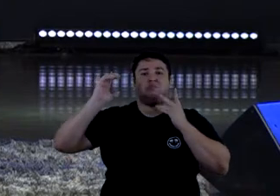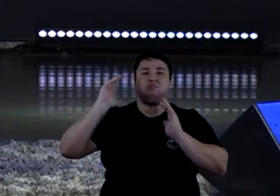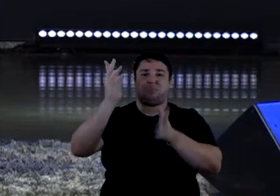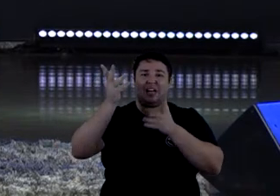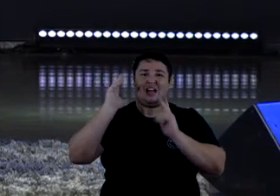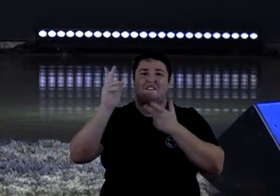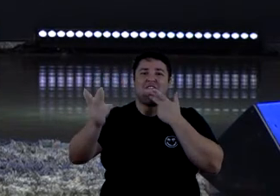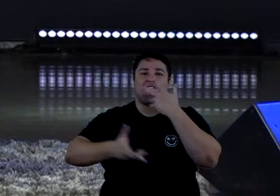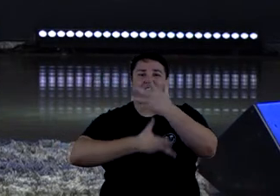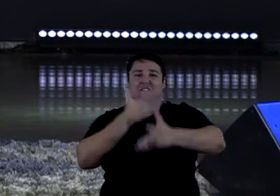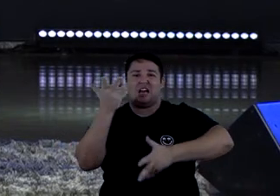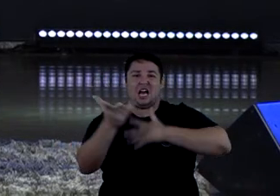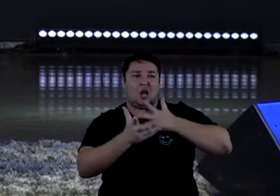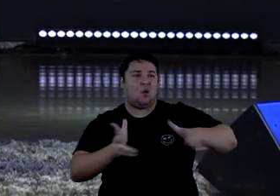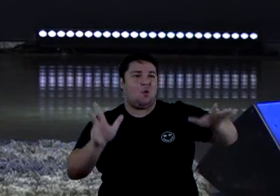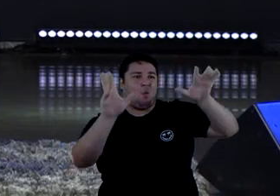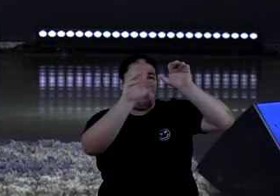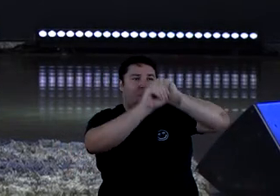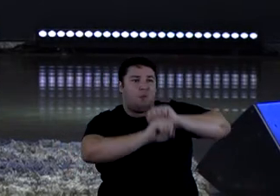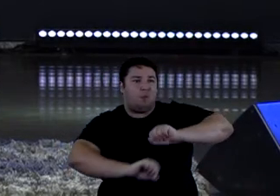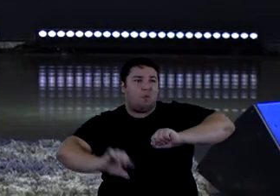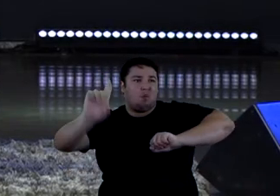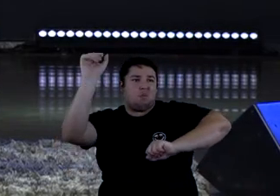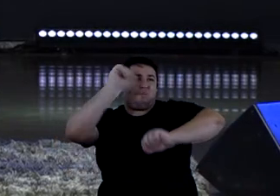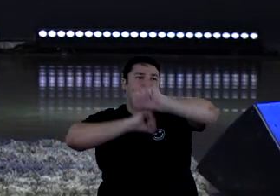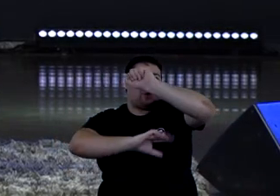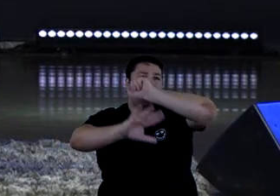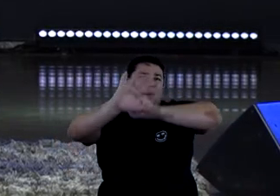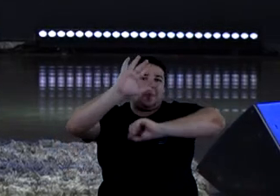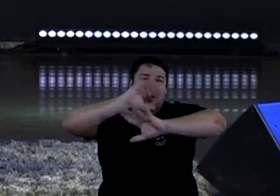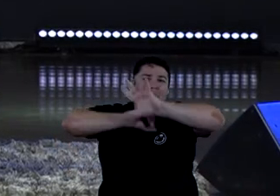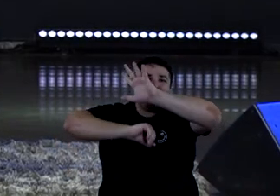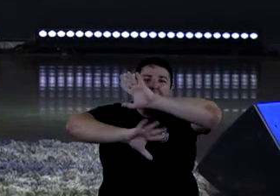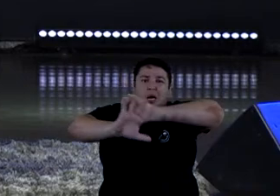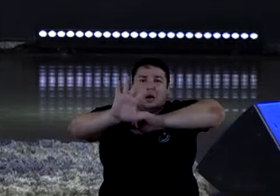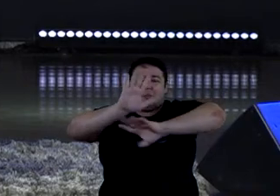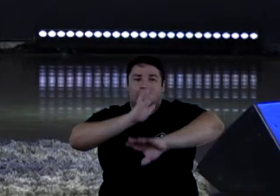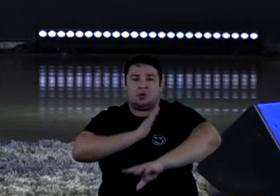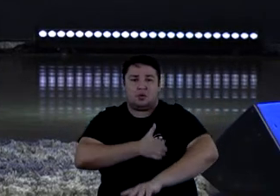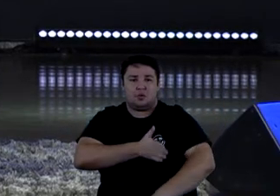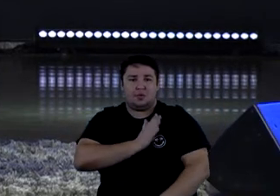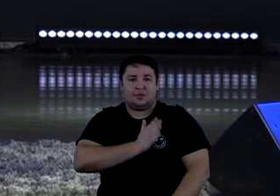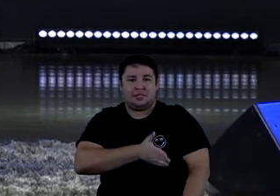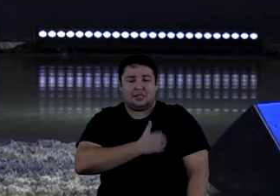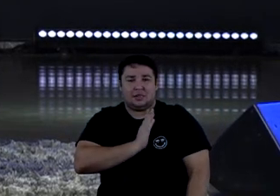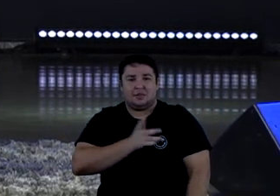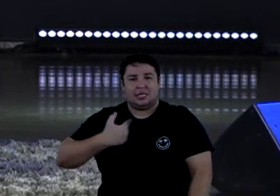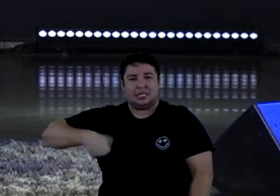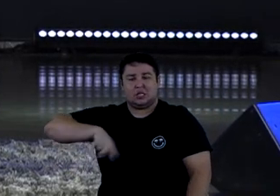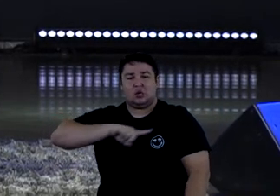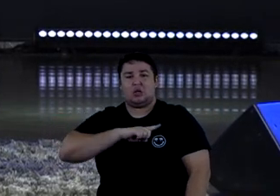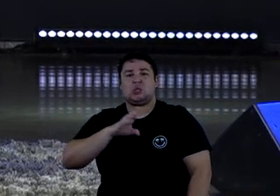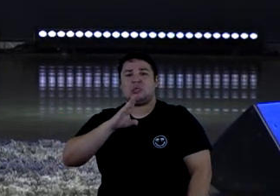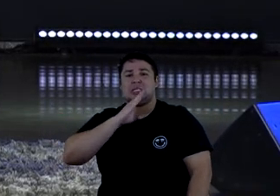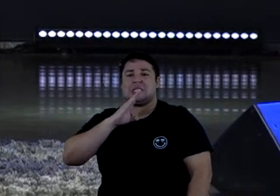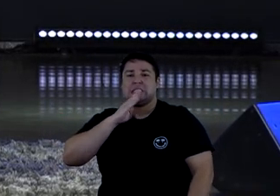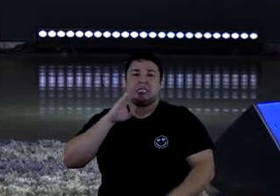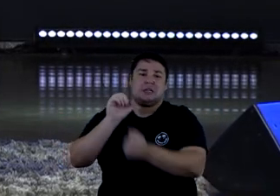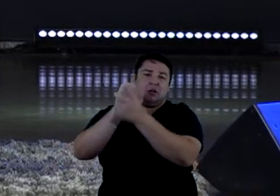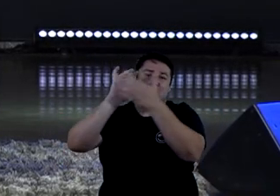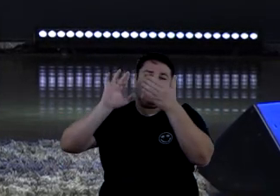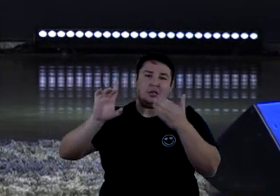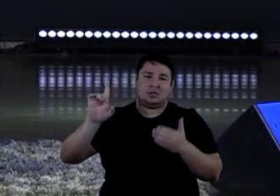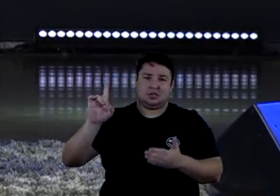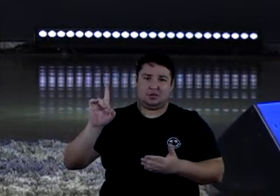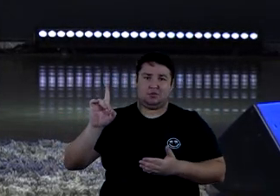haja luz na escuridão, é quem brilhou no nosso coração. Para que nós conhecêssemos a glória de Deus na face de